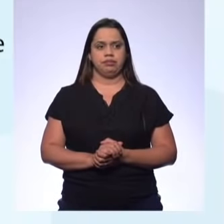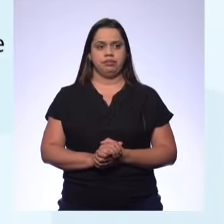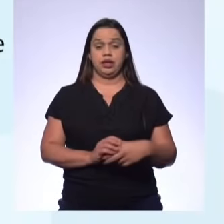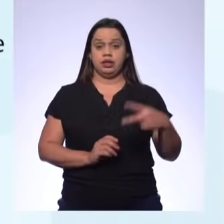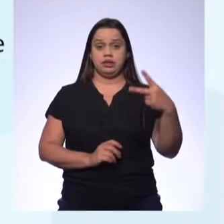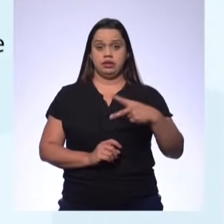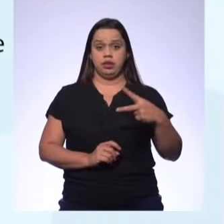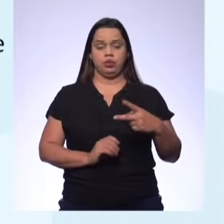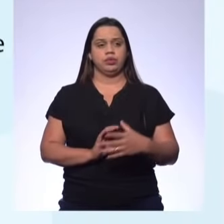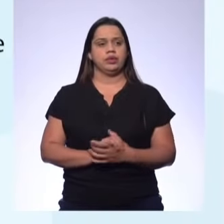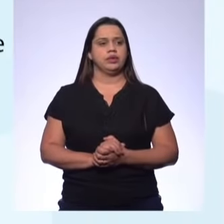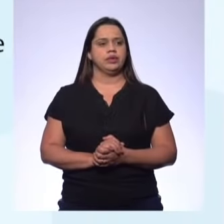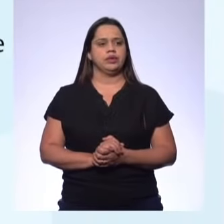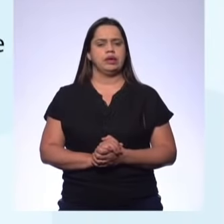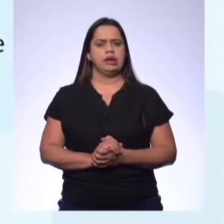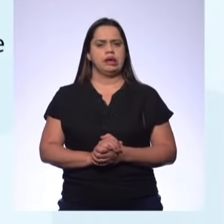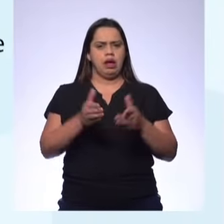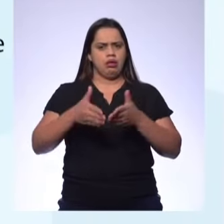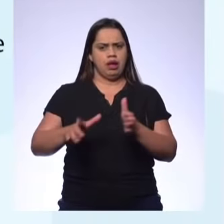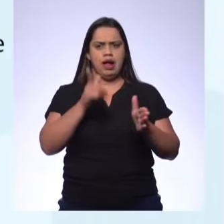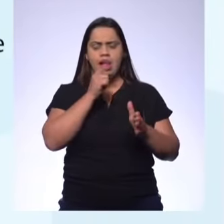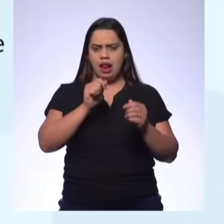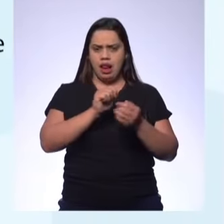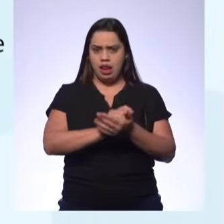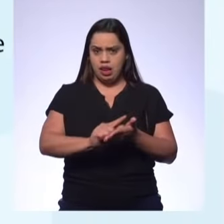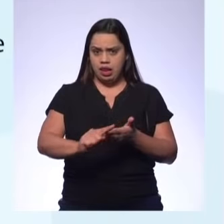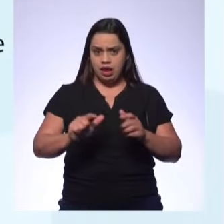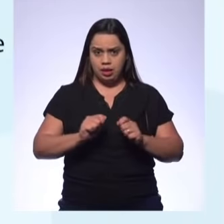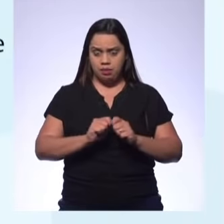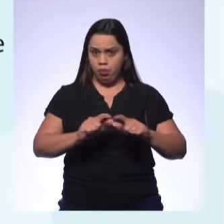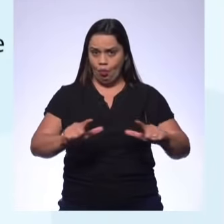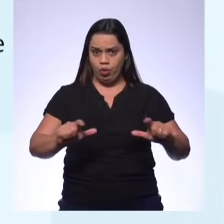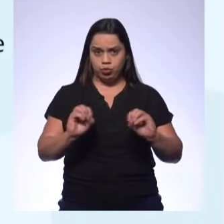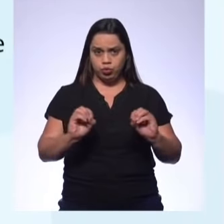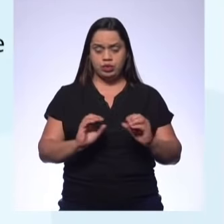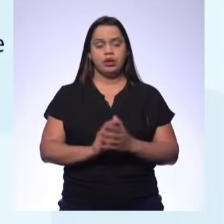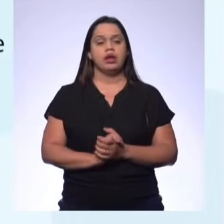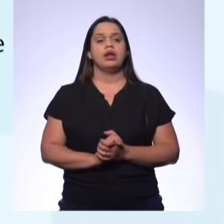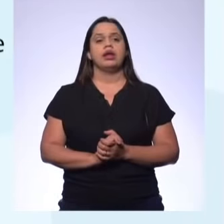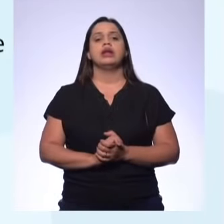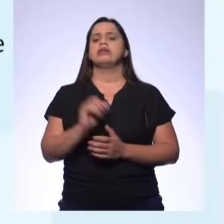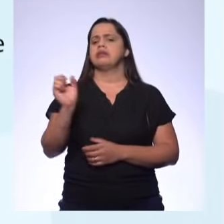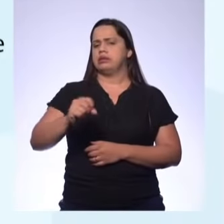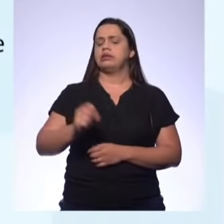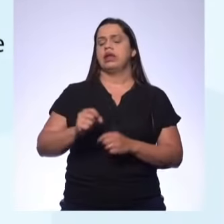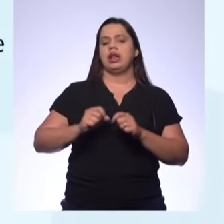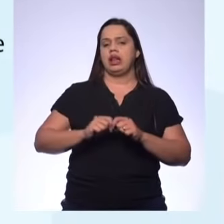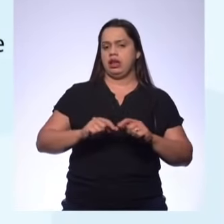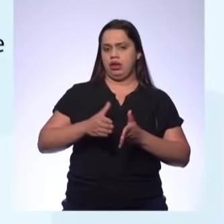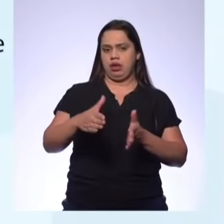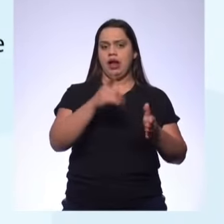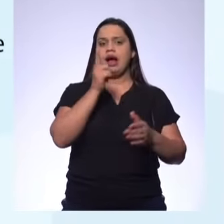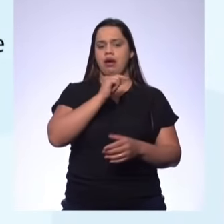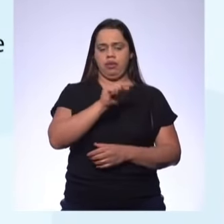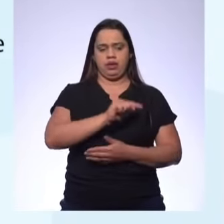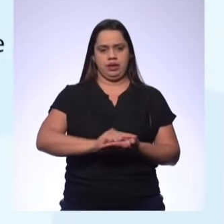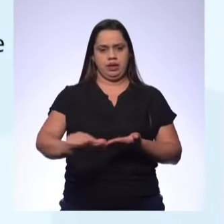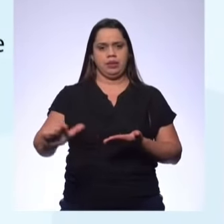Eles são limpos. The water courses are clean. Os cursos de água são limpos. The aren't courses aren't